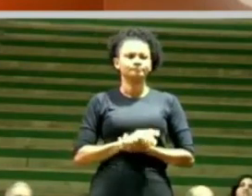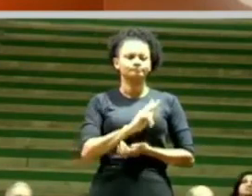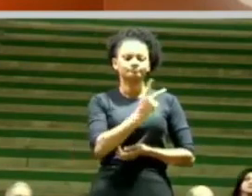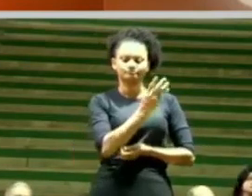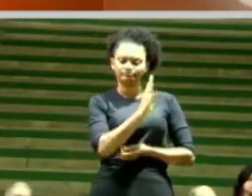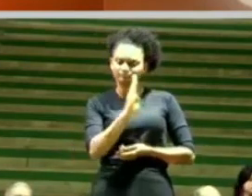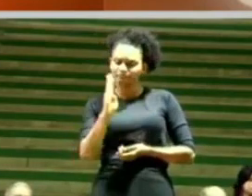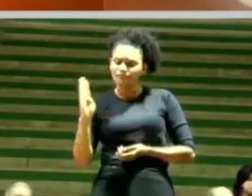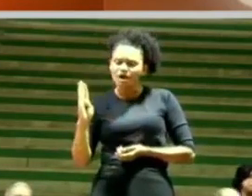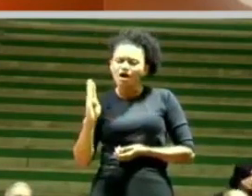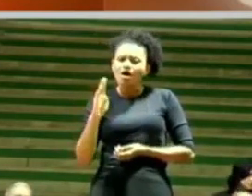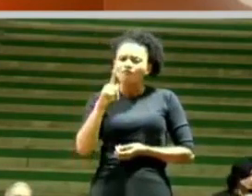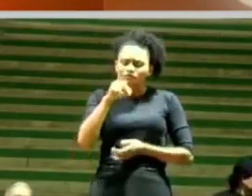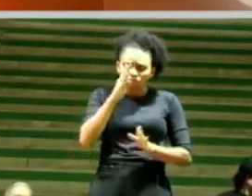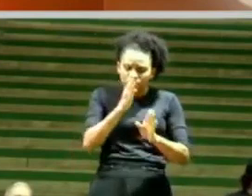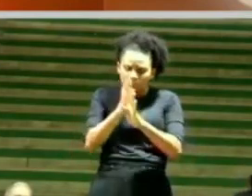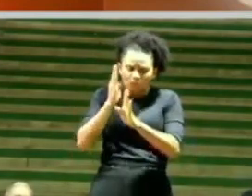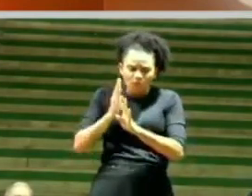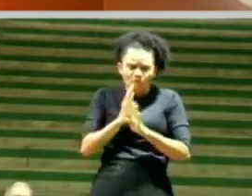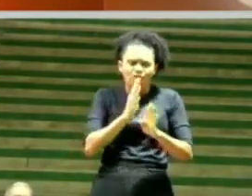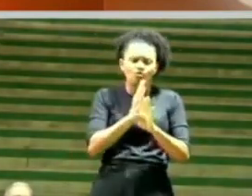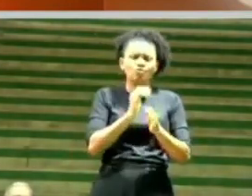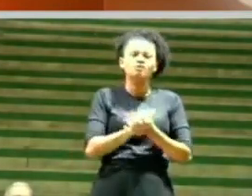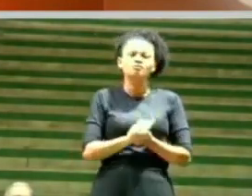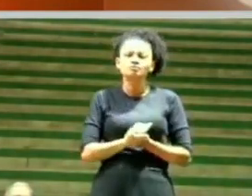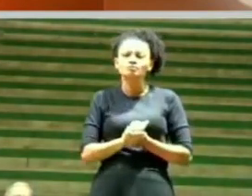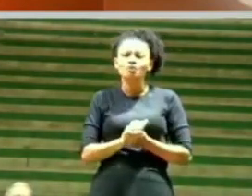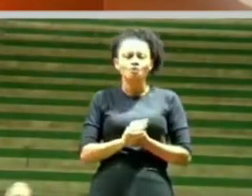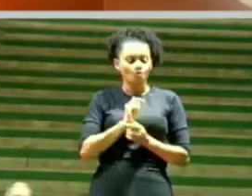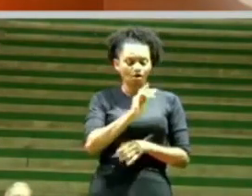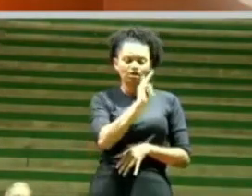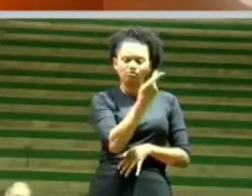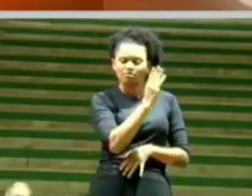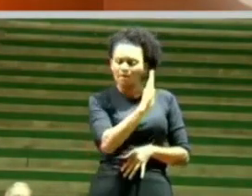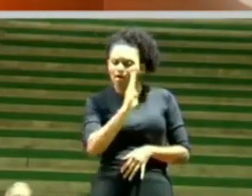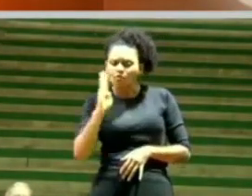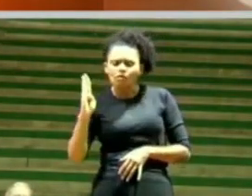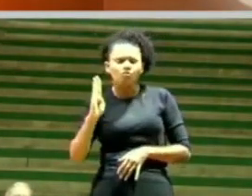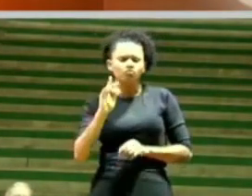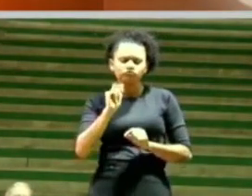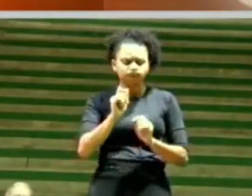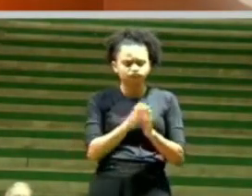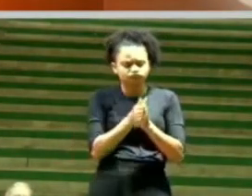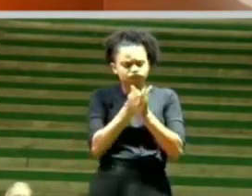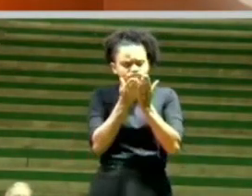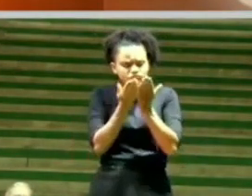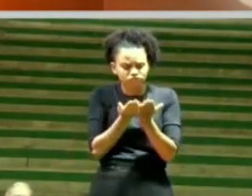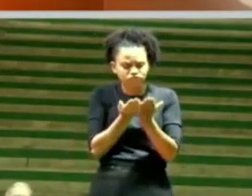Quando você encontrar o livro do profeta Abacuque,